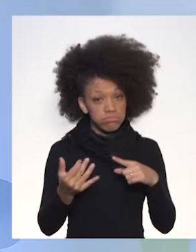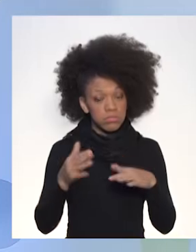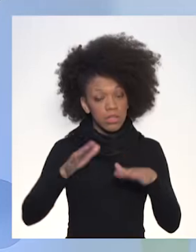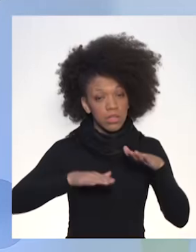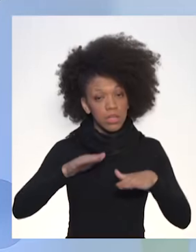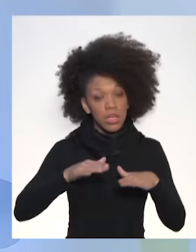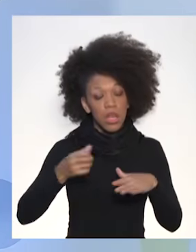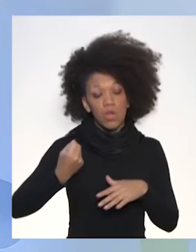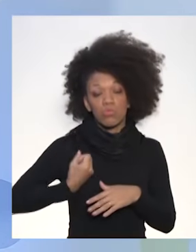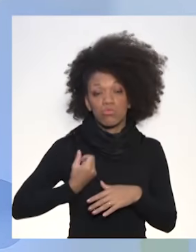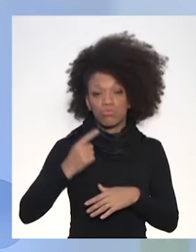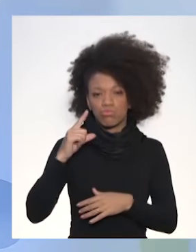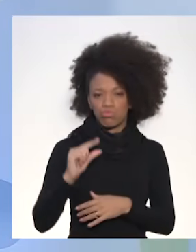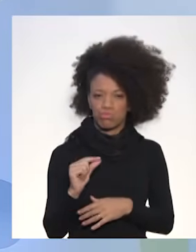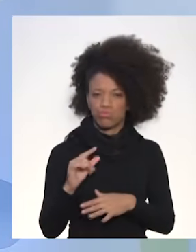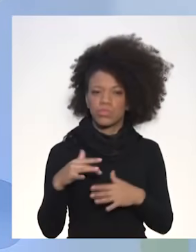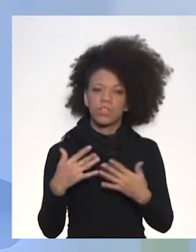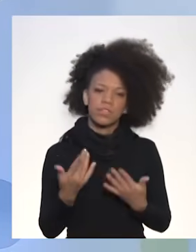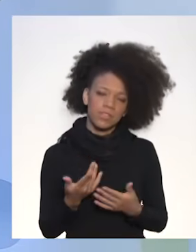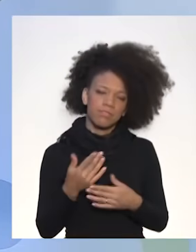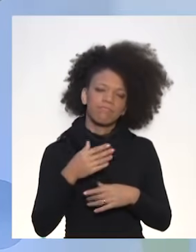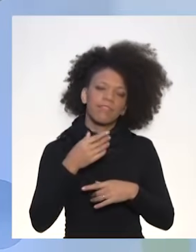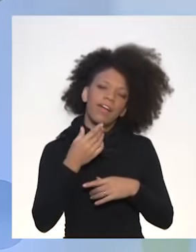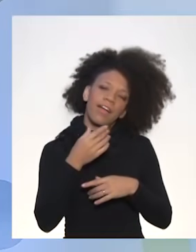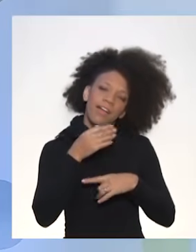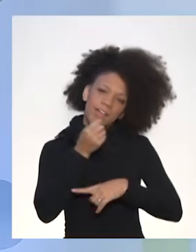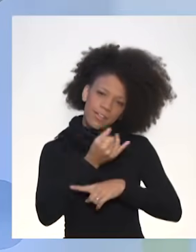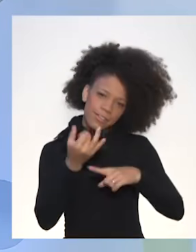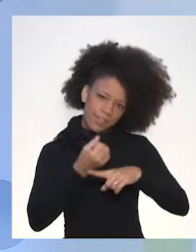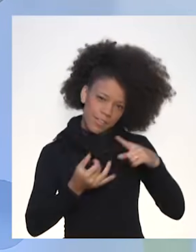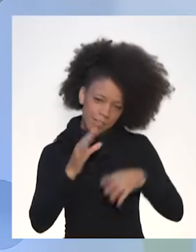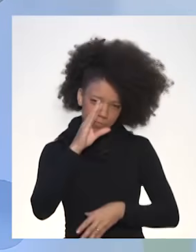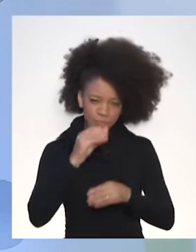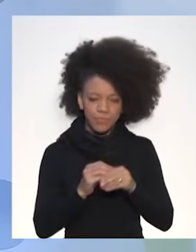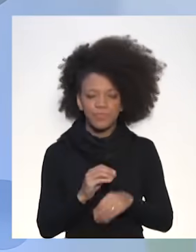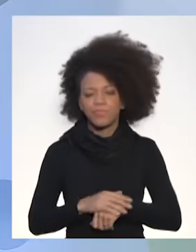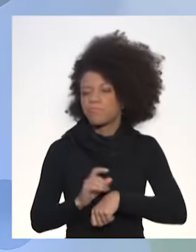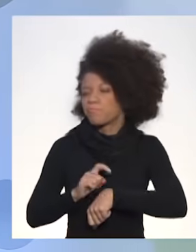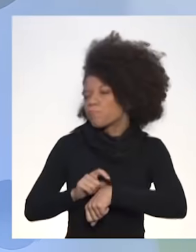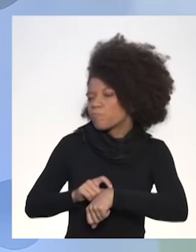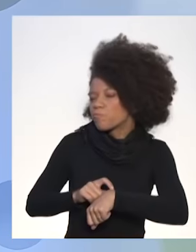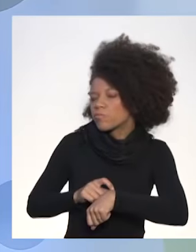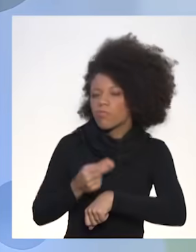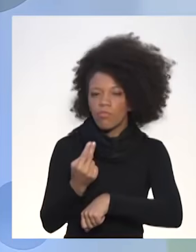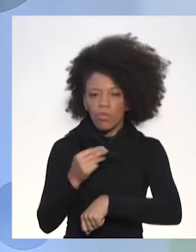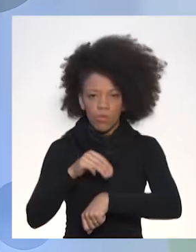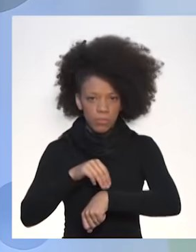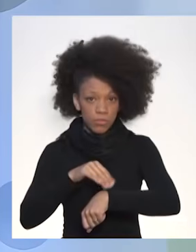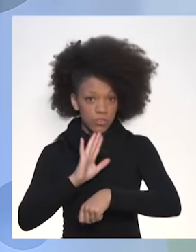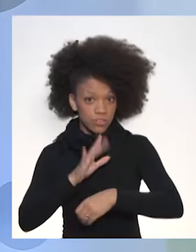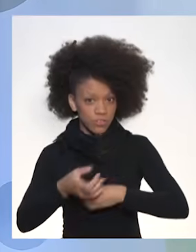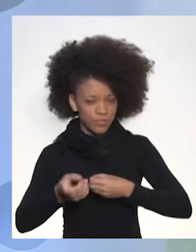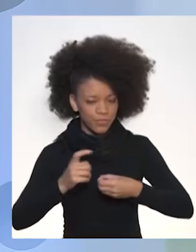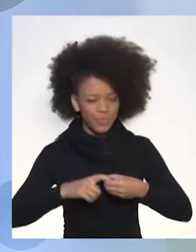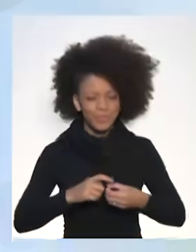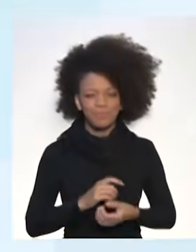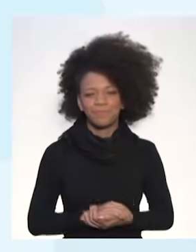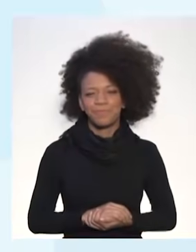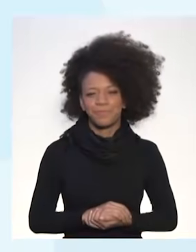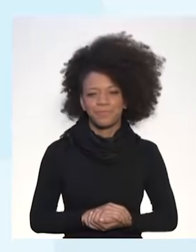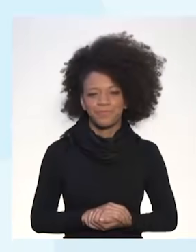valor reduzido que nós chamamos de fração irredutível. Eu vou dar para vocês aí, ó, 2 minutinhos e a gente volta já.